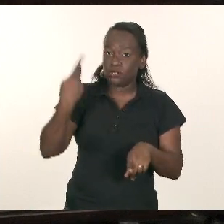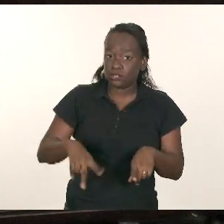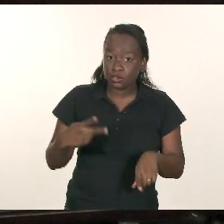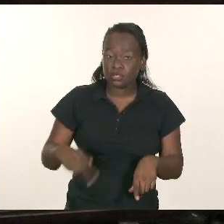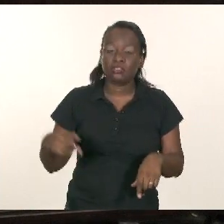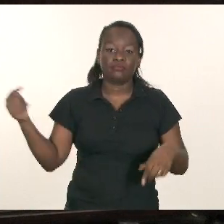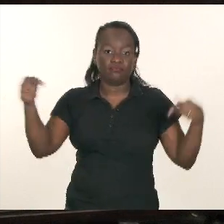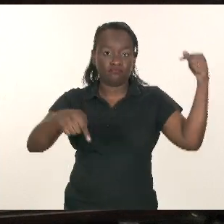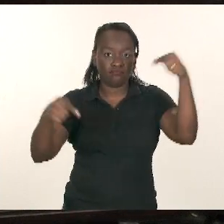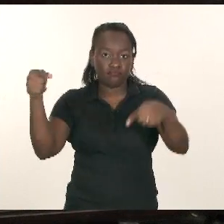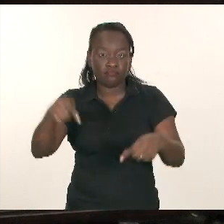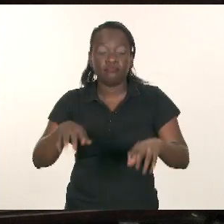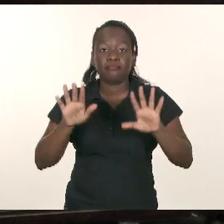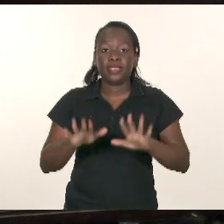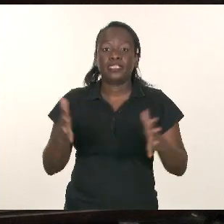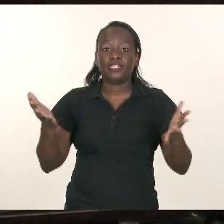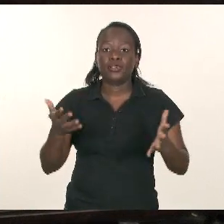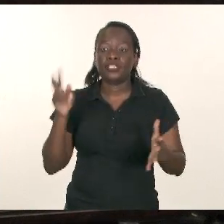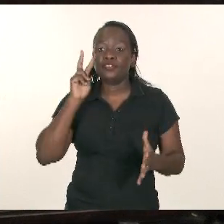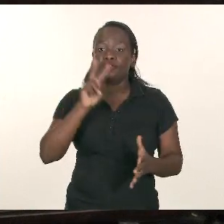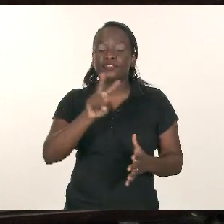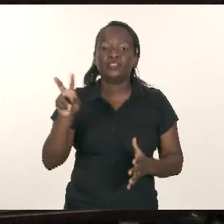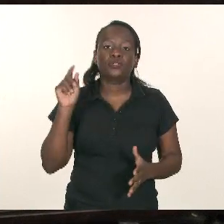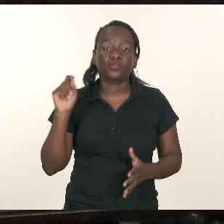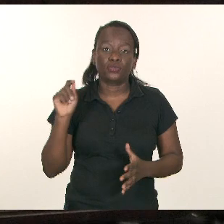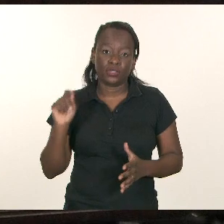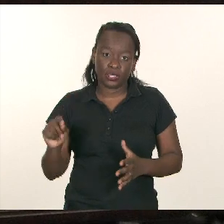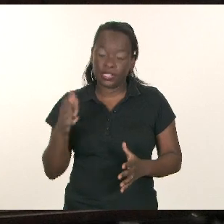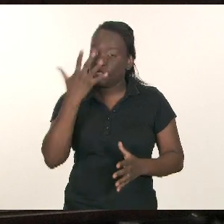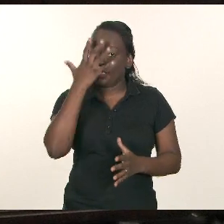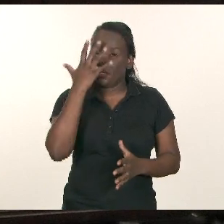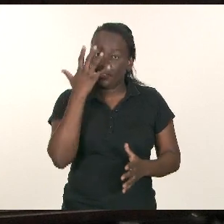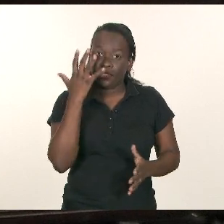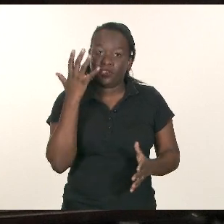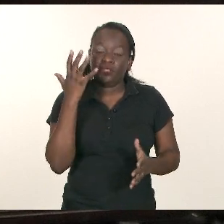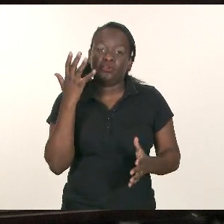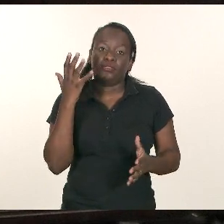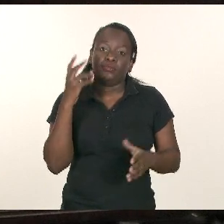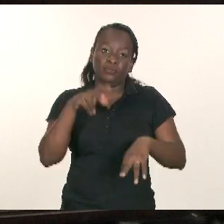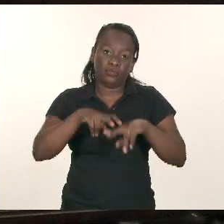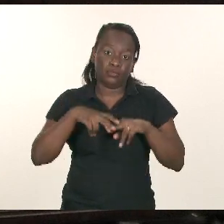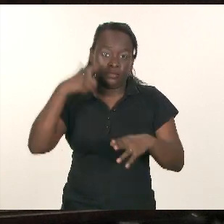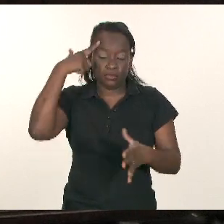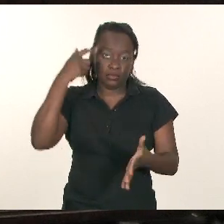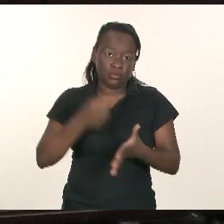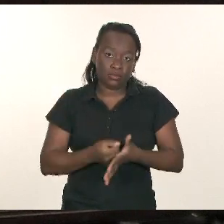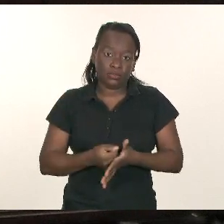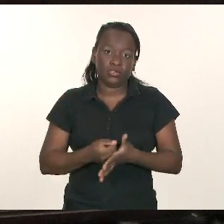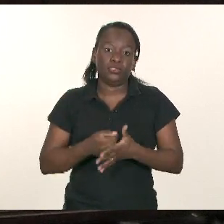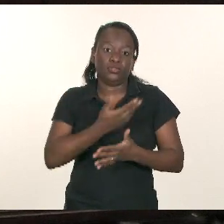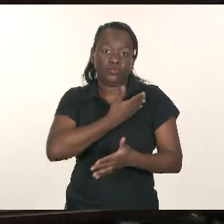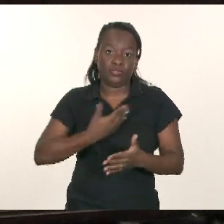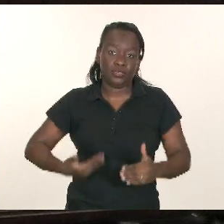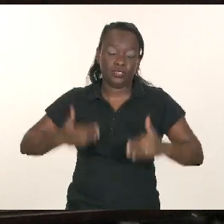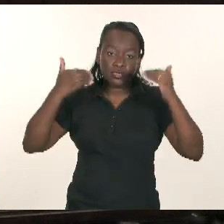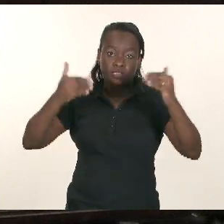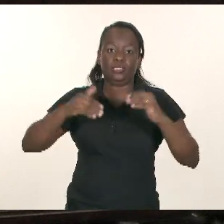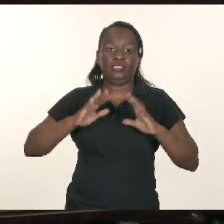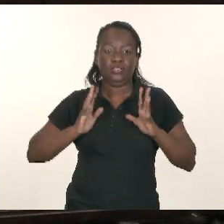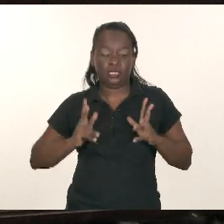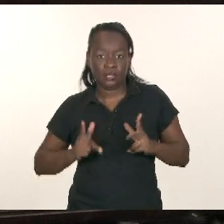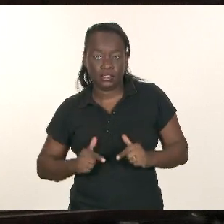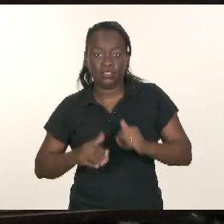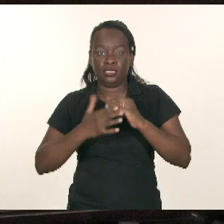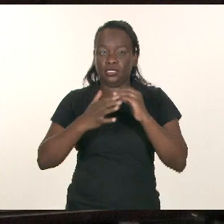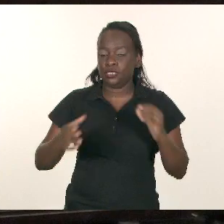domésticos, e nesse momento nós observamos que o carnaval, por uma decisão das autoridades sanitárias, ele